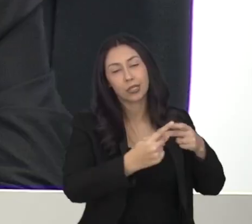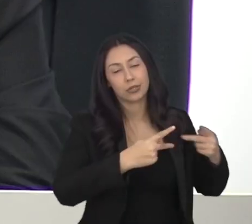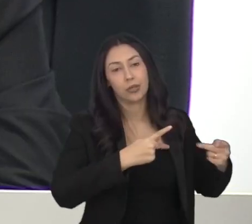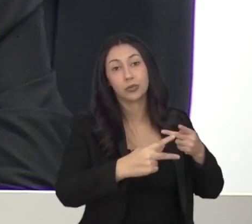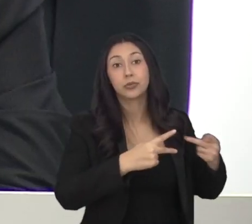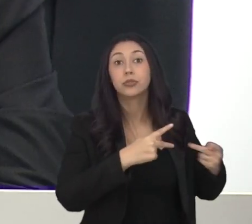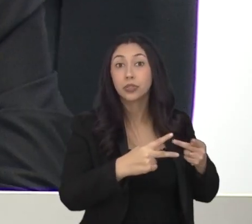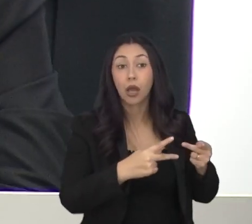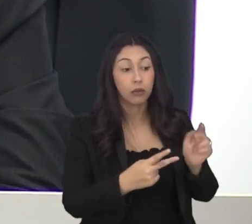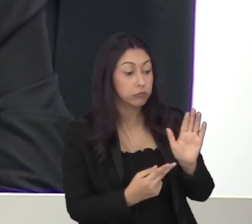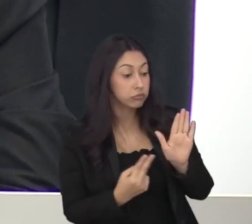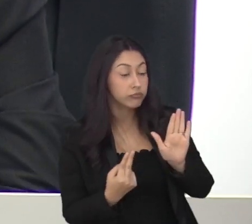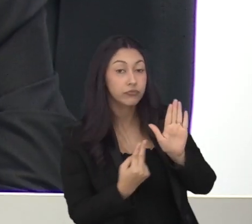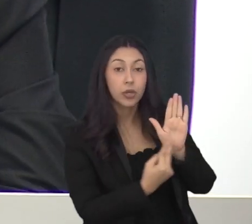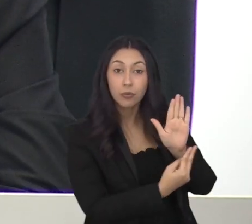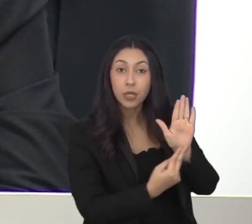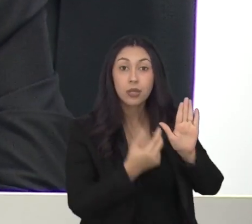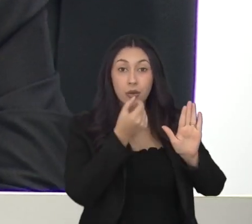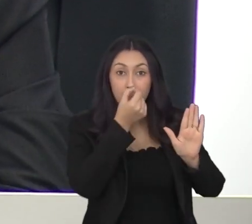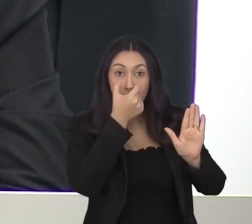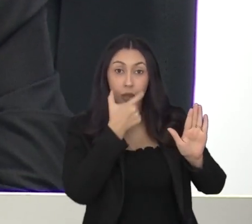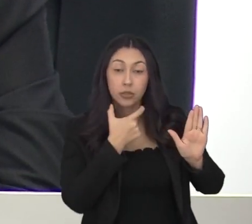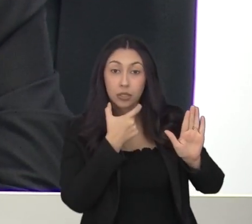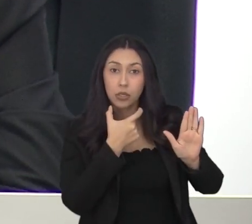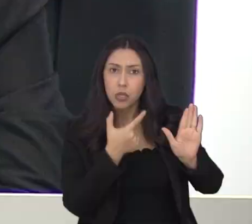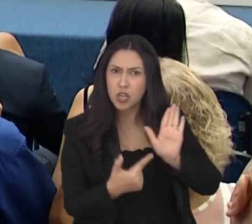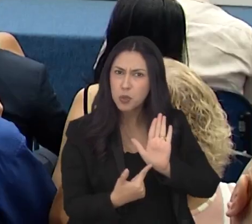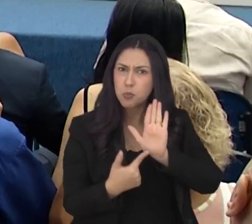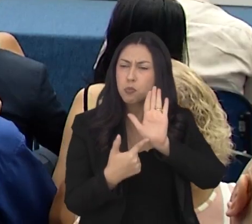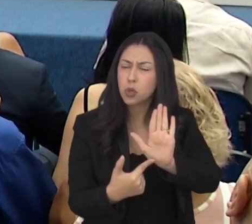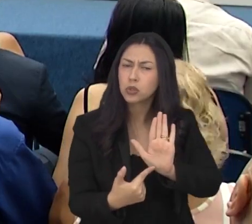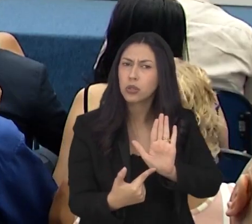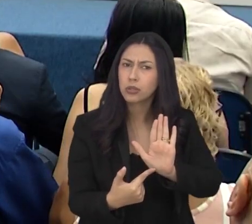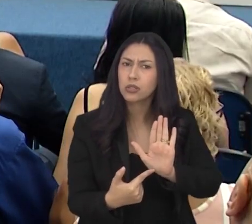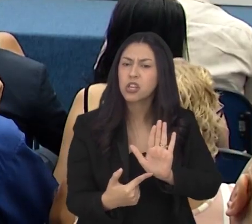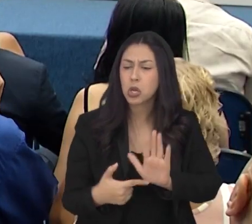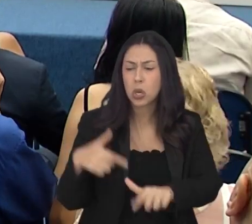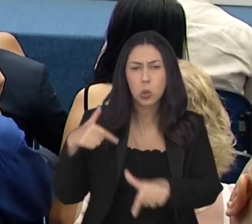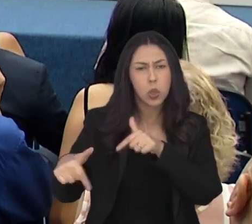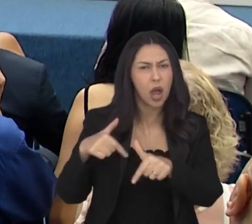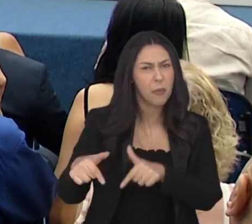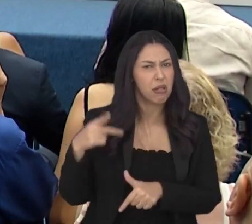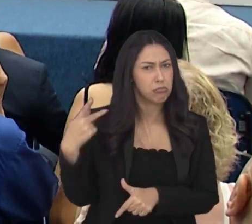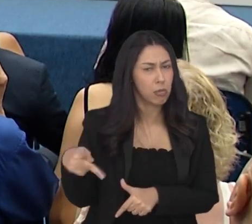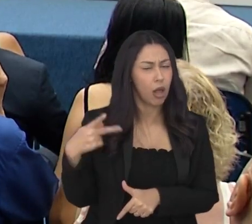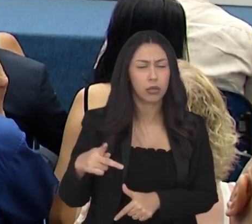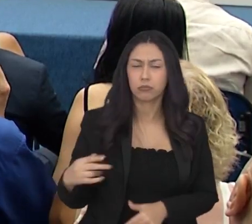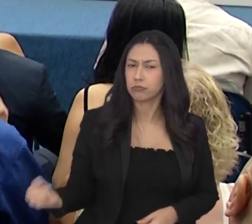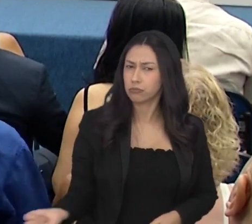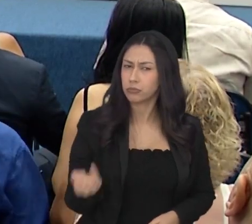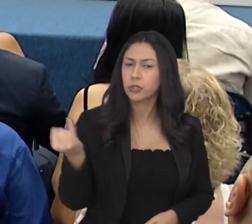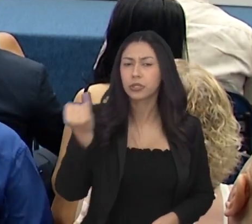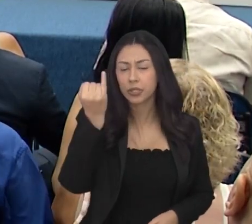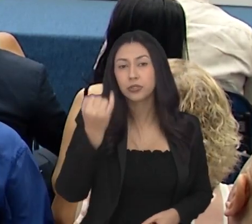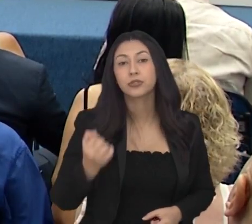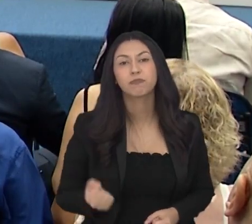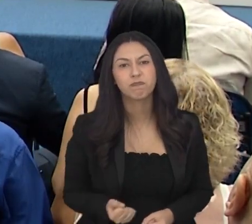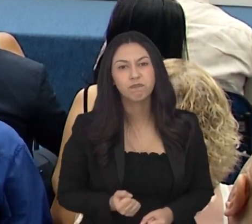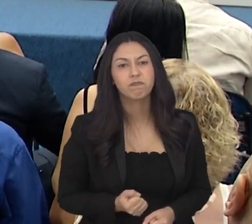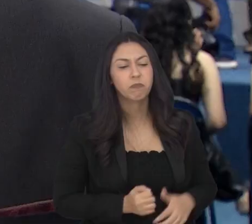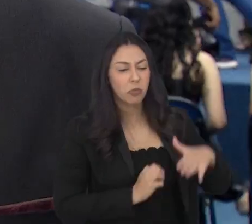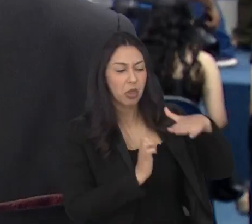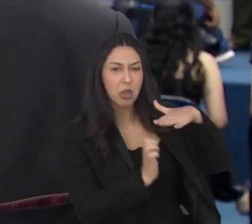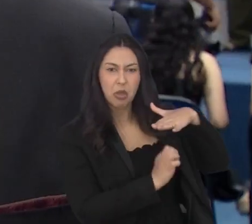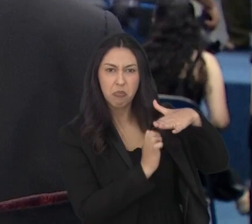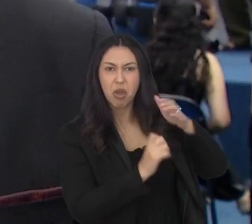José. A homenagem foi iniciativa do vereador Roberto do Eleven, que ressaltou a importância feita pelo trabalho de Edineu na